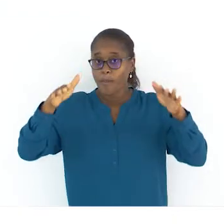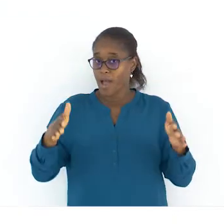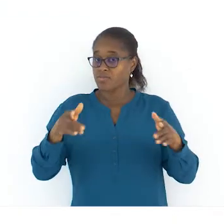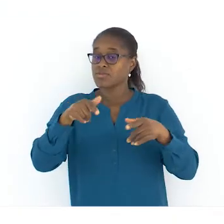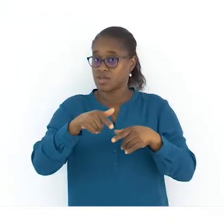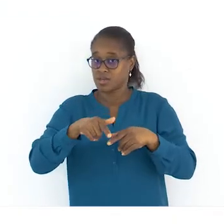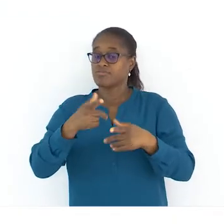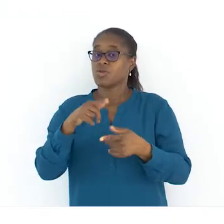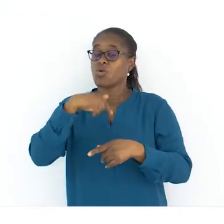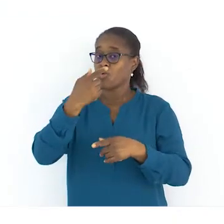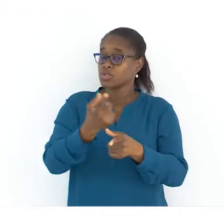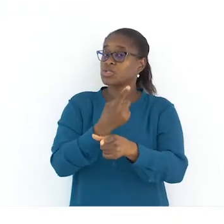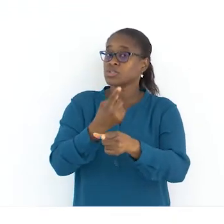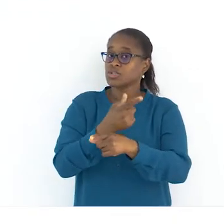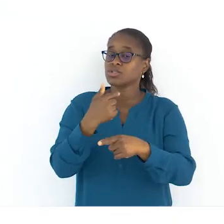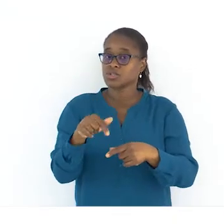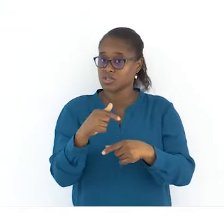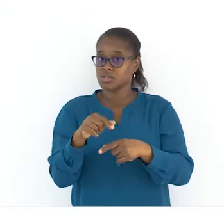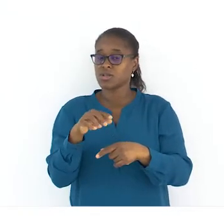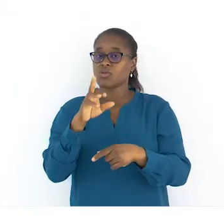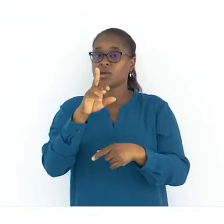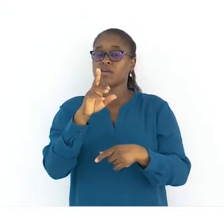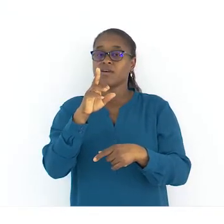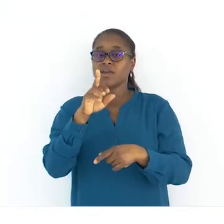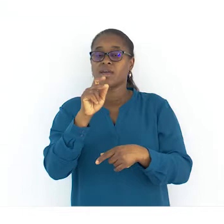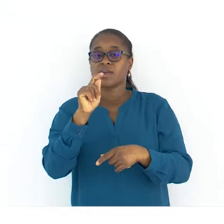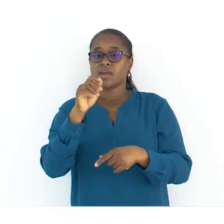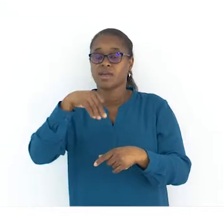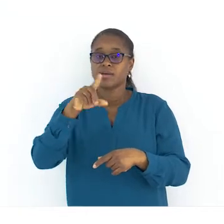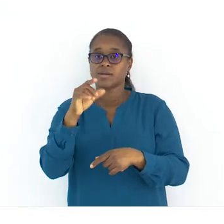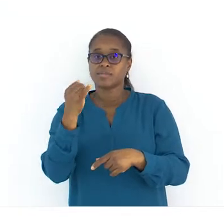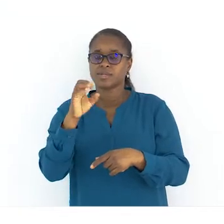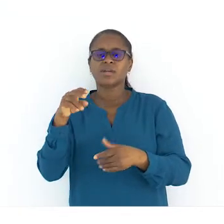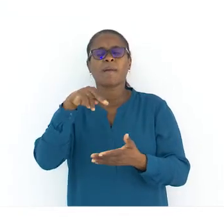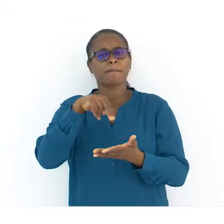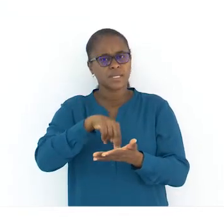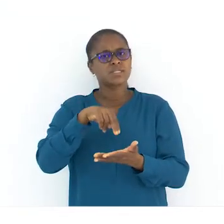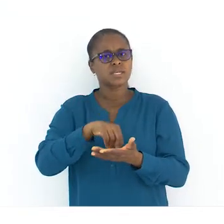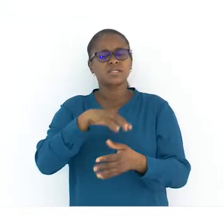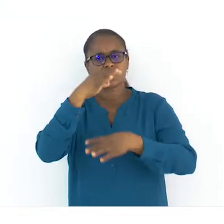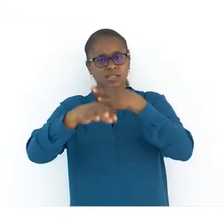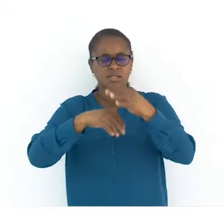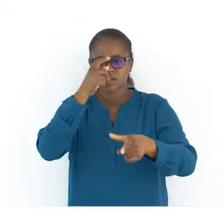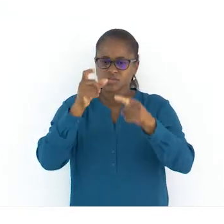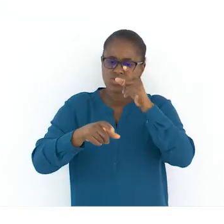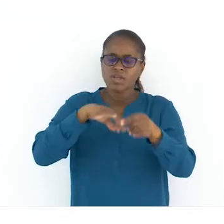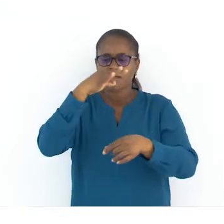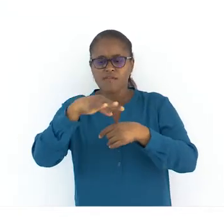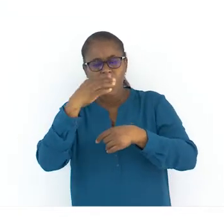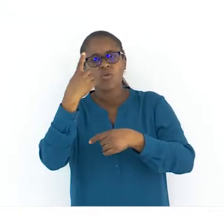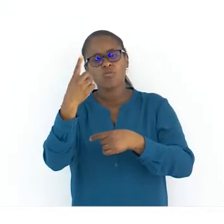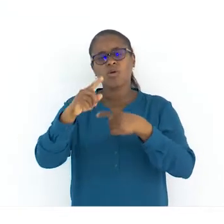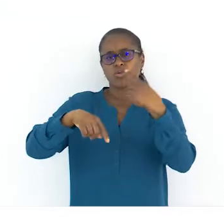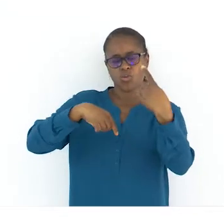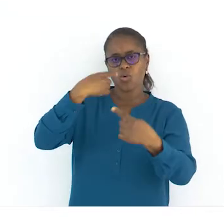outras características, falas ou réplicas, presença de diálogo, as personagens falam umas com as outras. Temos